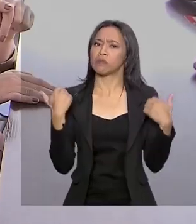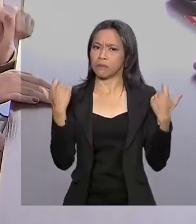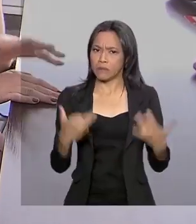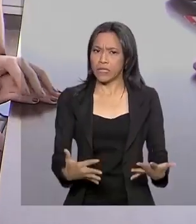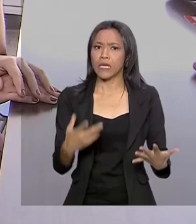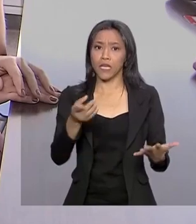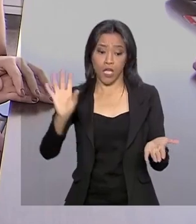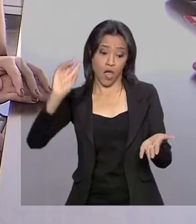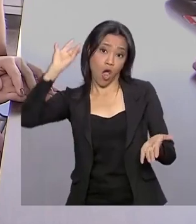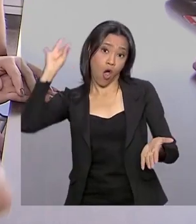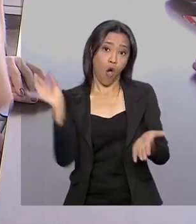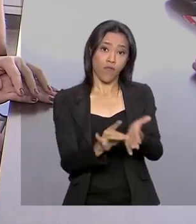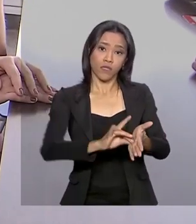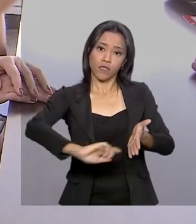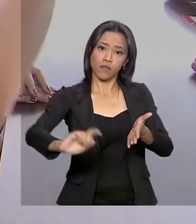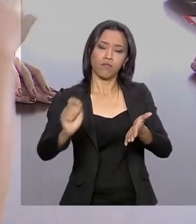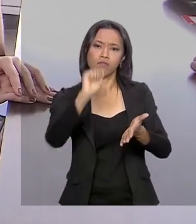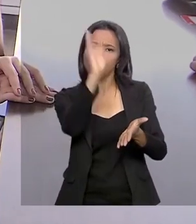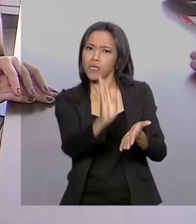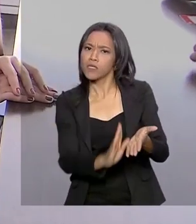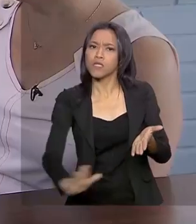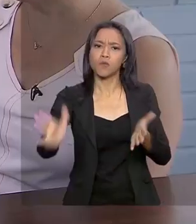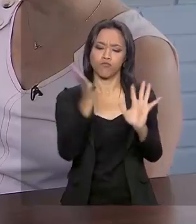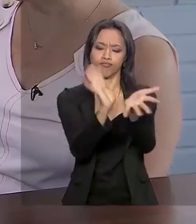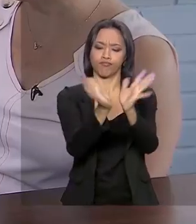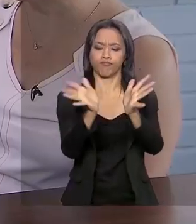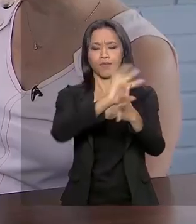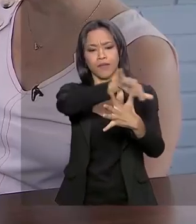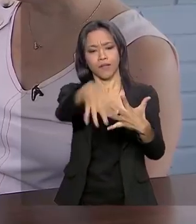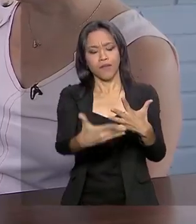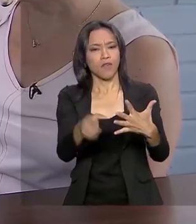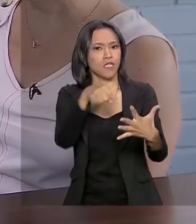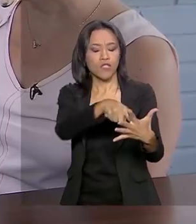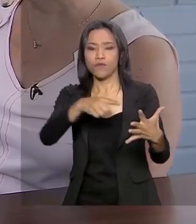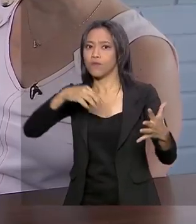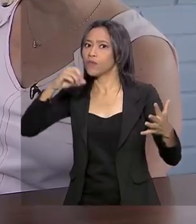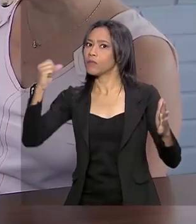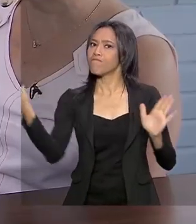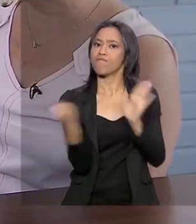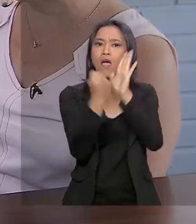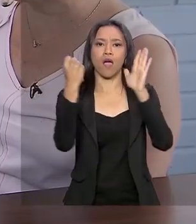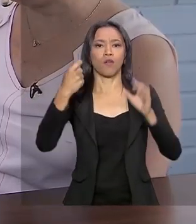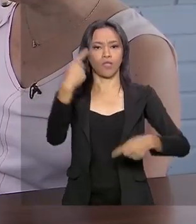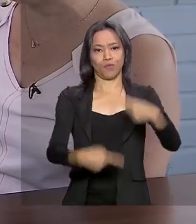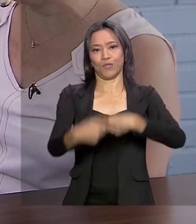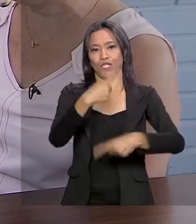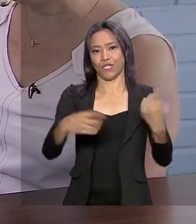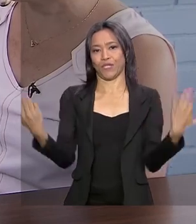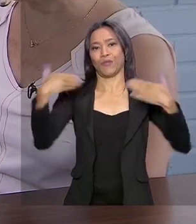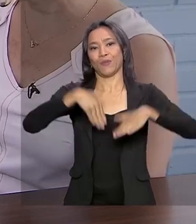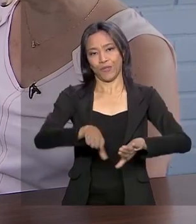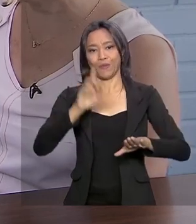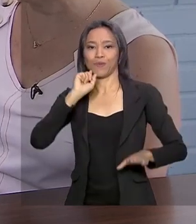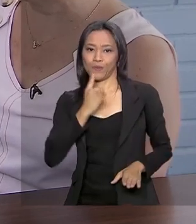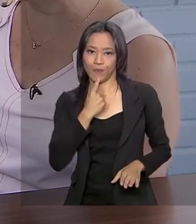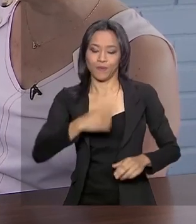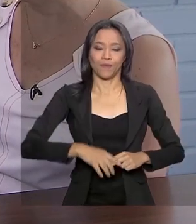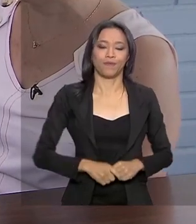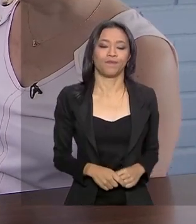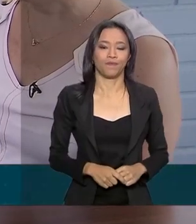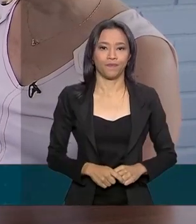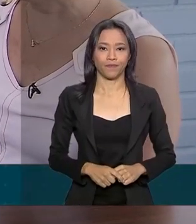oficialização da língua brasileira de sinais foi um marco na política de inclusão dessa população já foi um